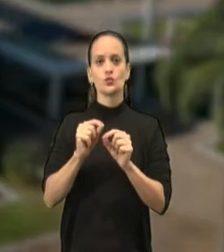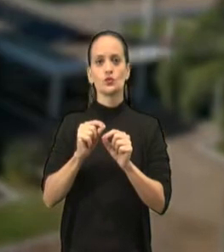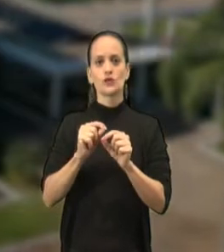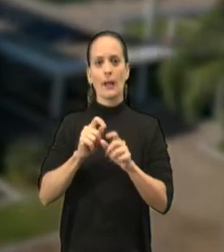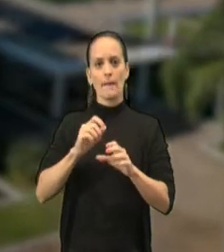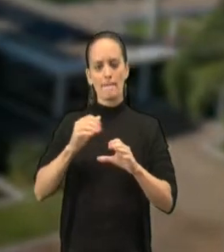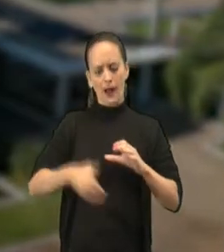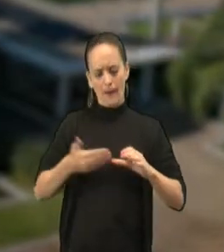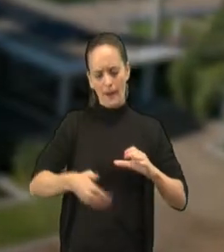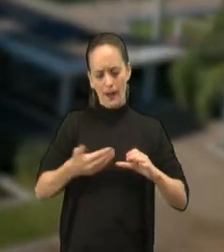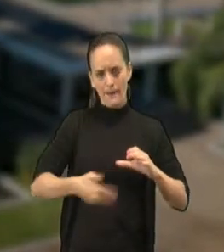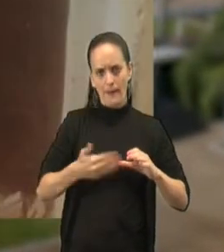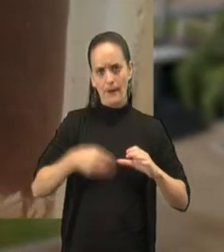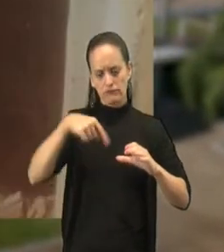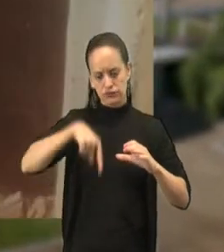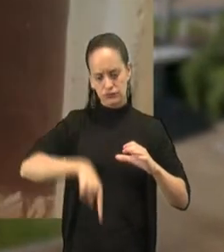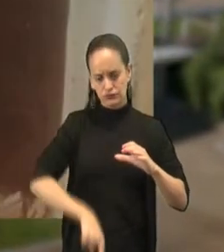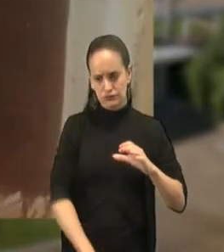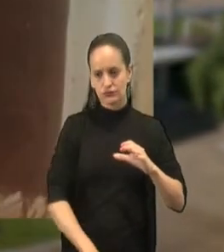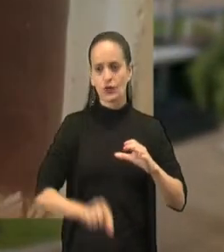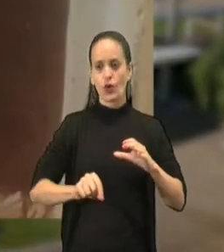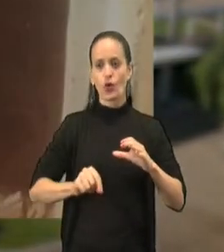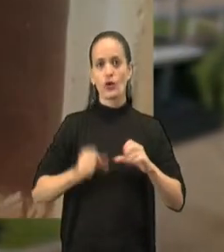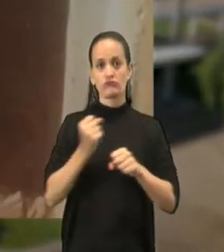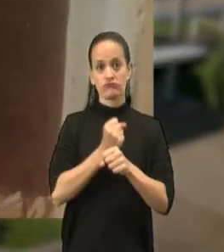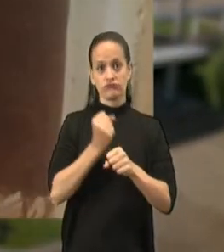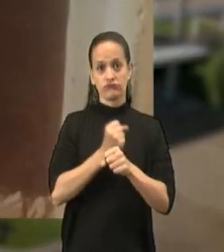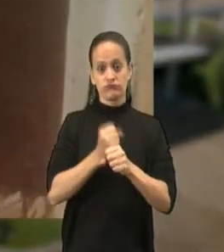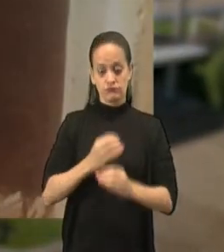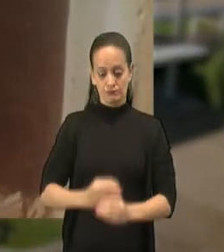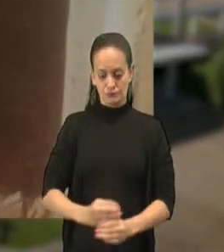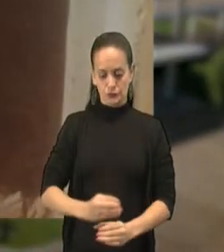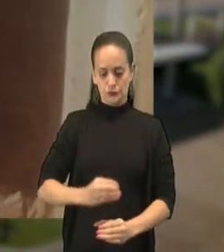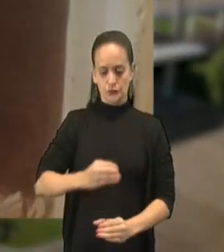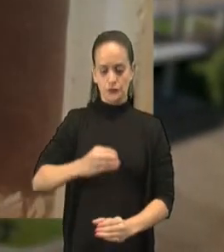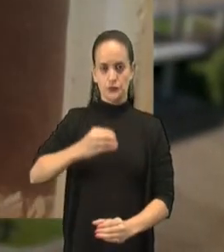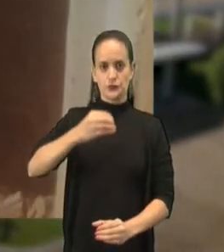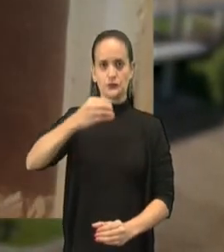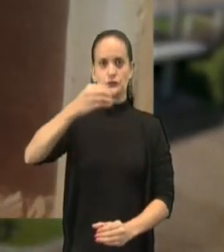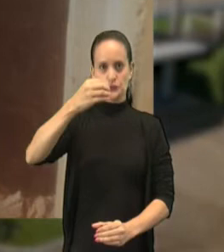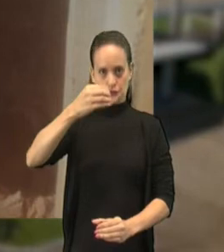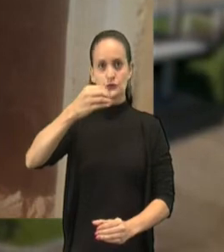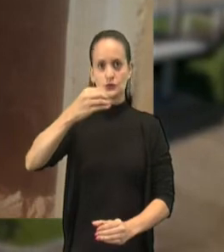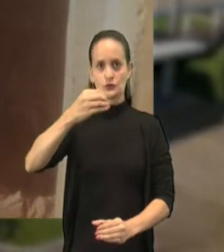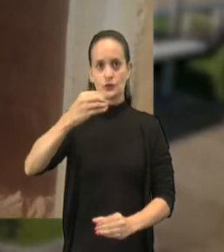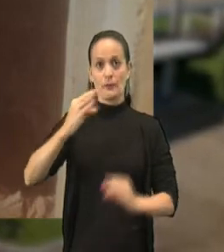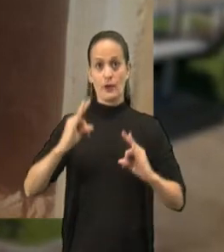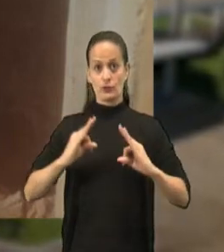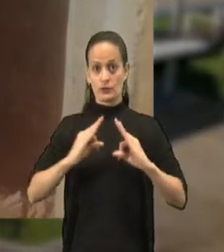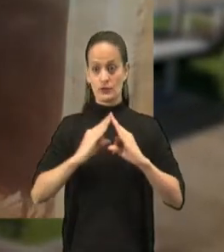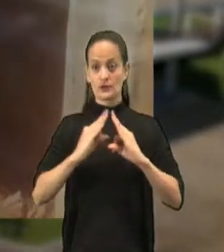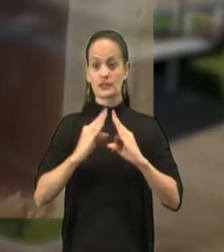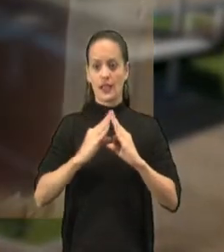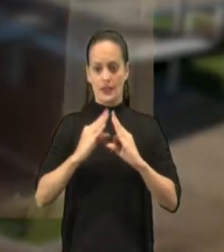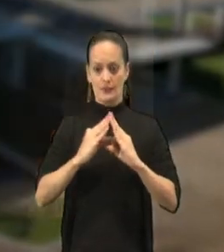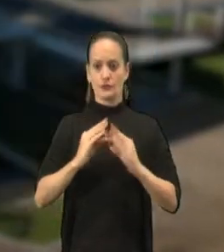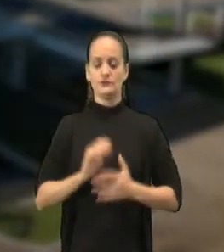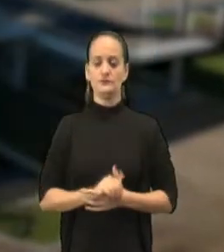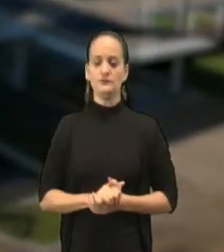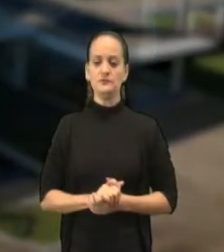para a colocação dos blocos, tubulões e cintas, sendo concluída a primeira